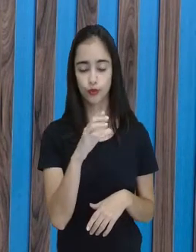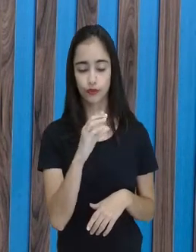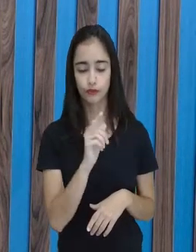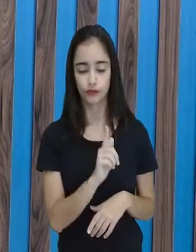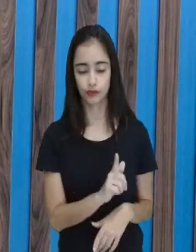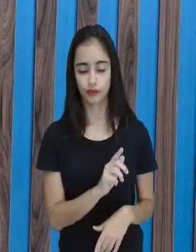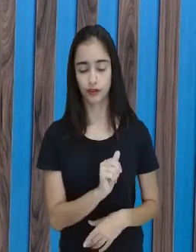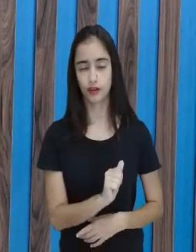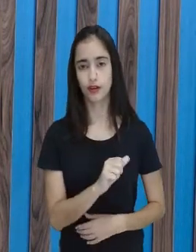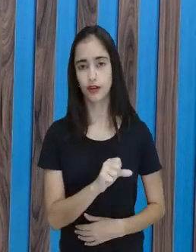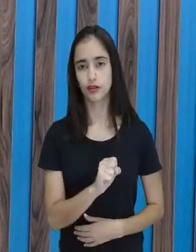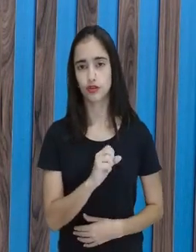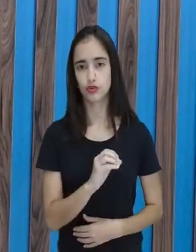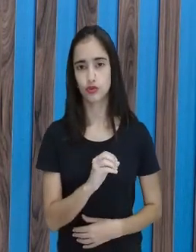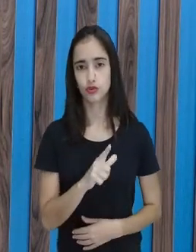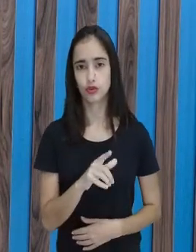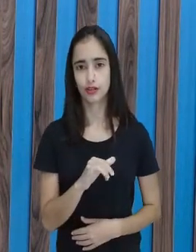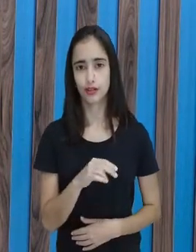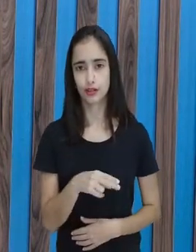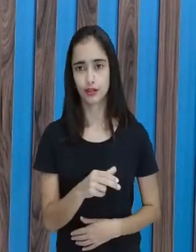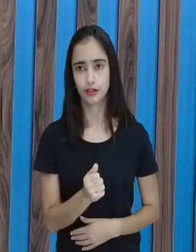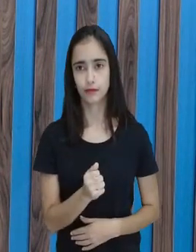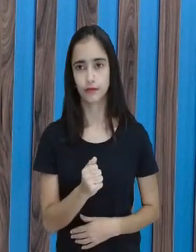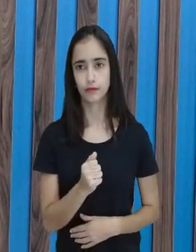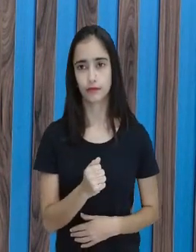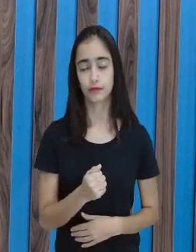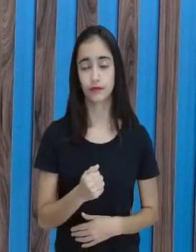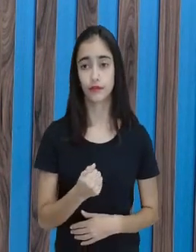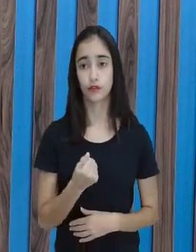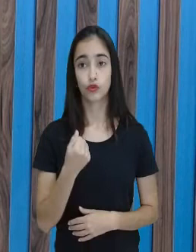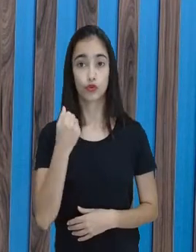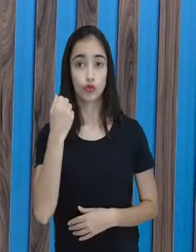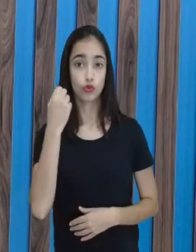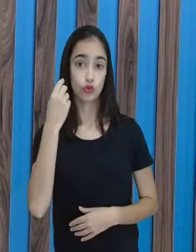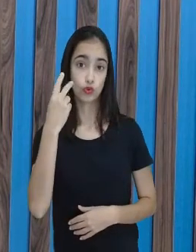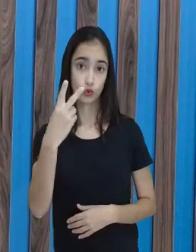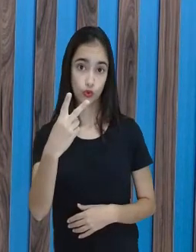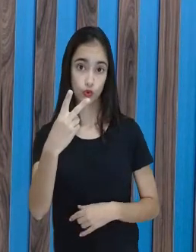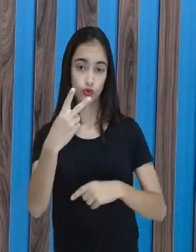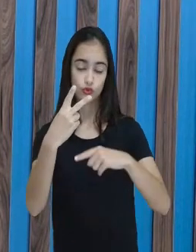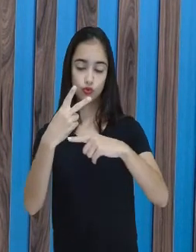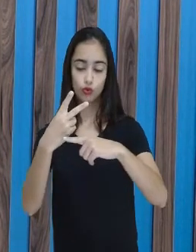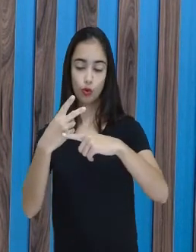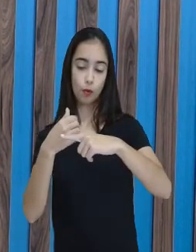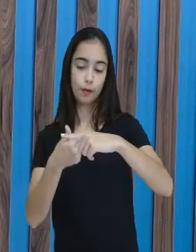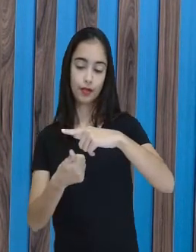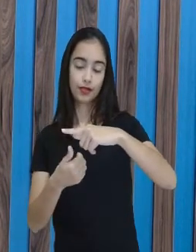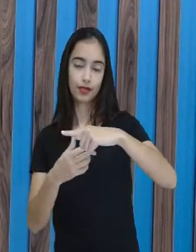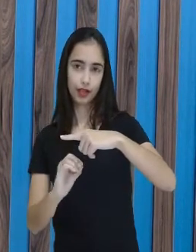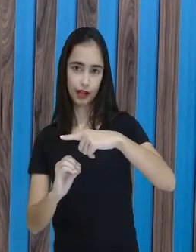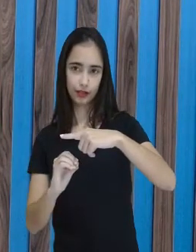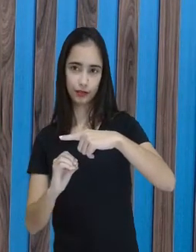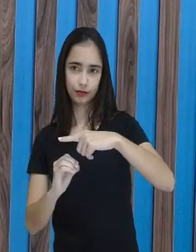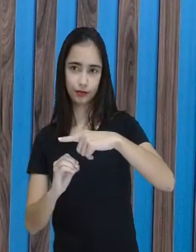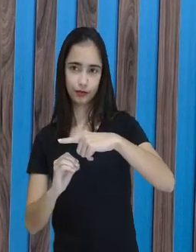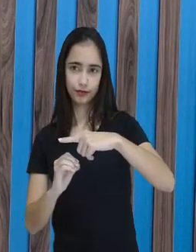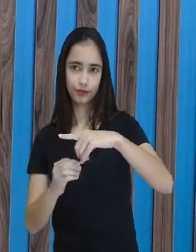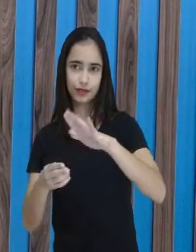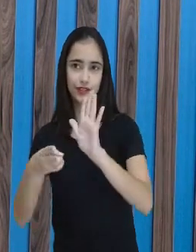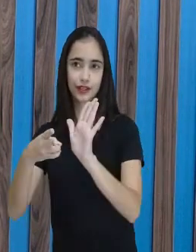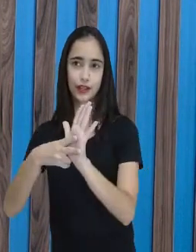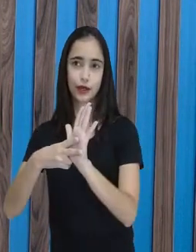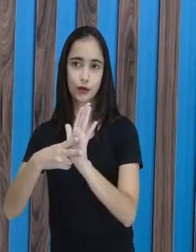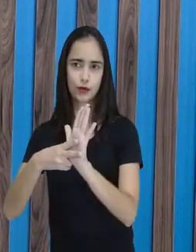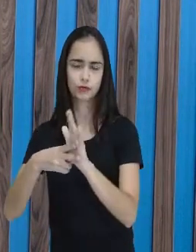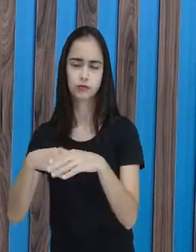Para 2 litros de etanol, nós trabalhamos com 10 litros de gasolina. A questão quer